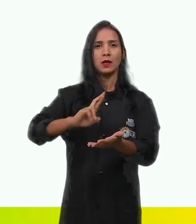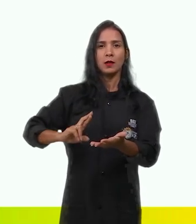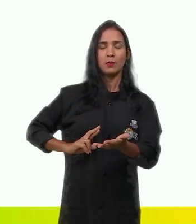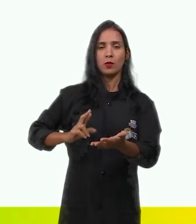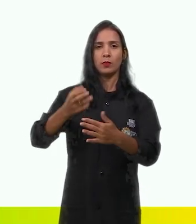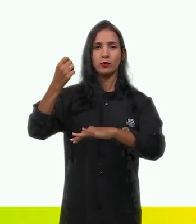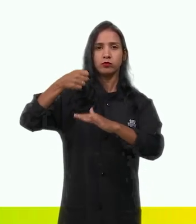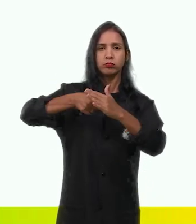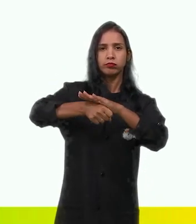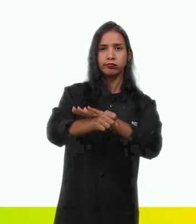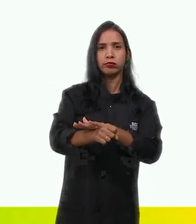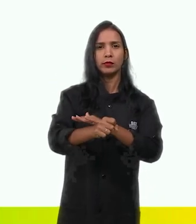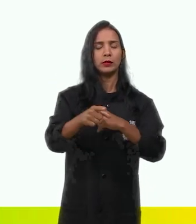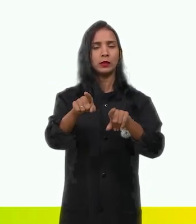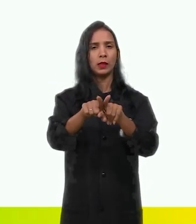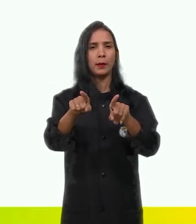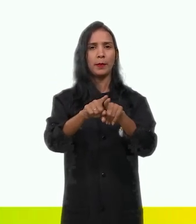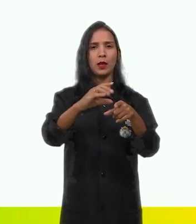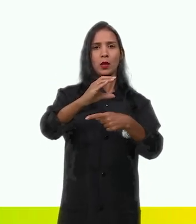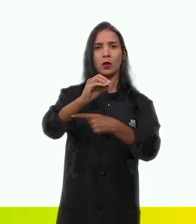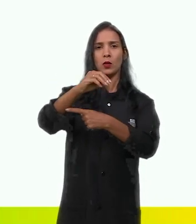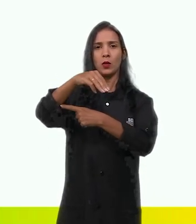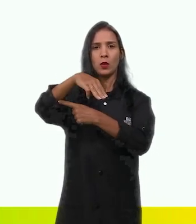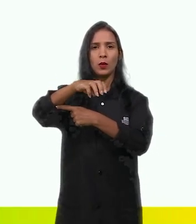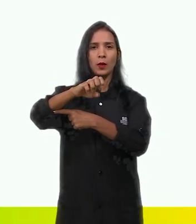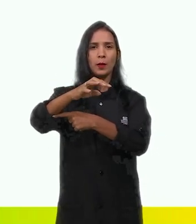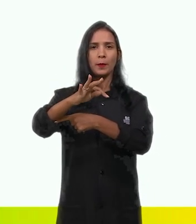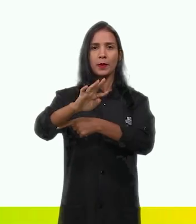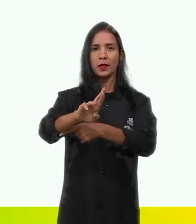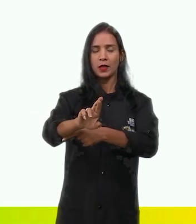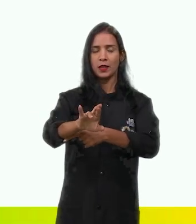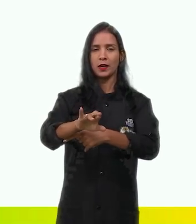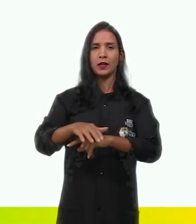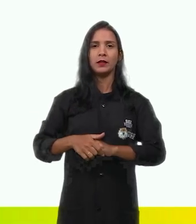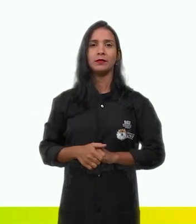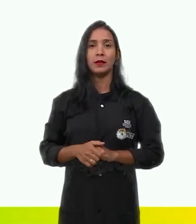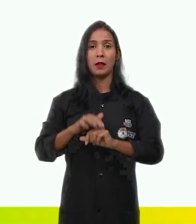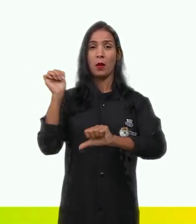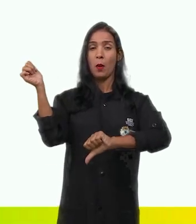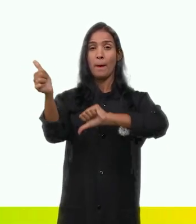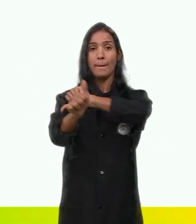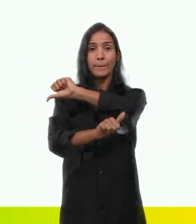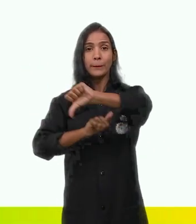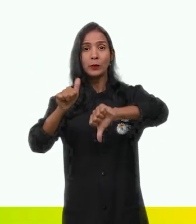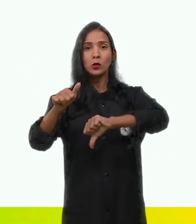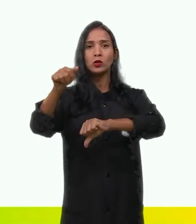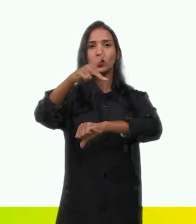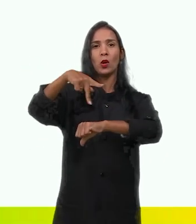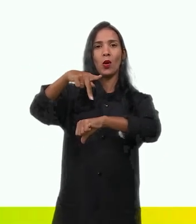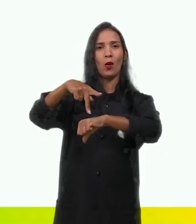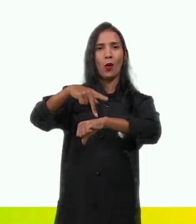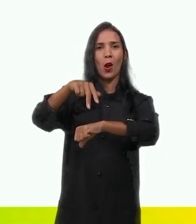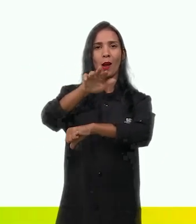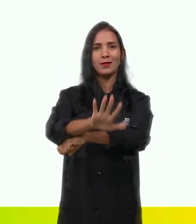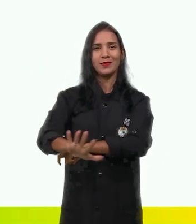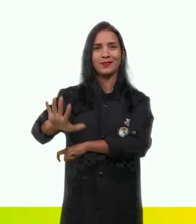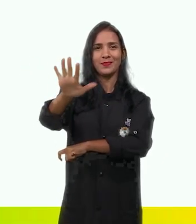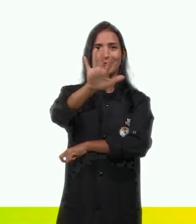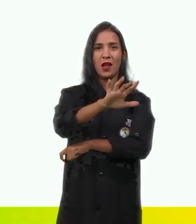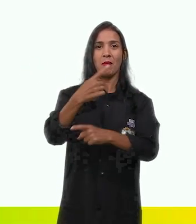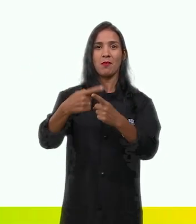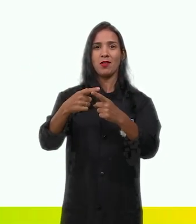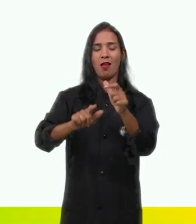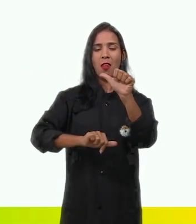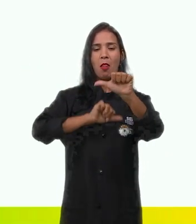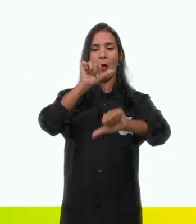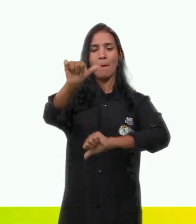Ayatollah Khomeini, mudando totalmente o Oriente Médio, reconfigurando o Oriente